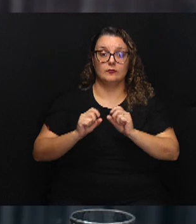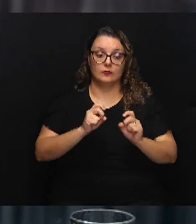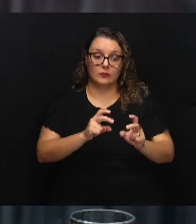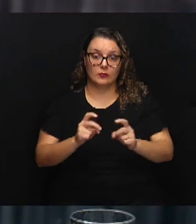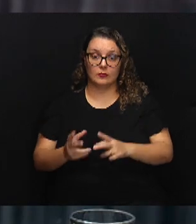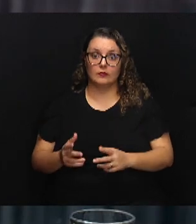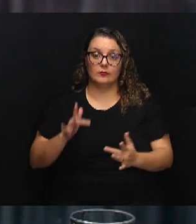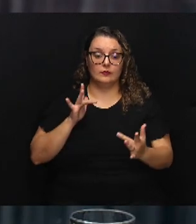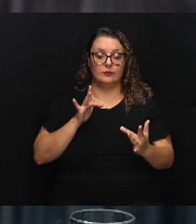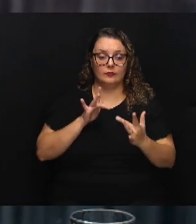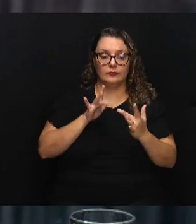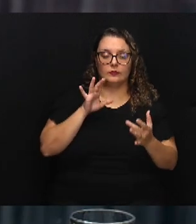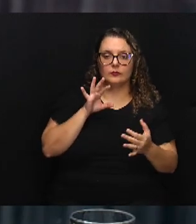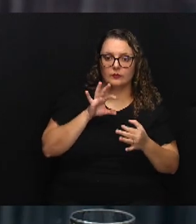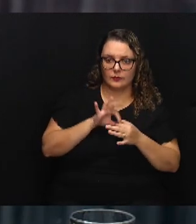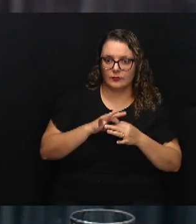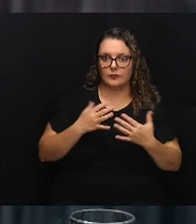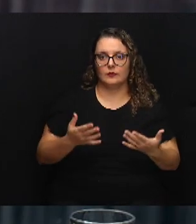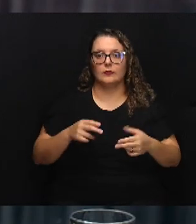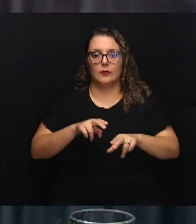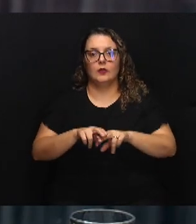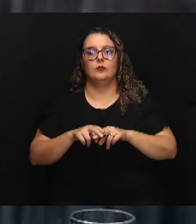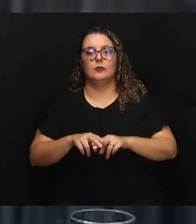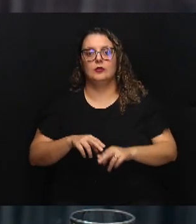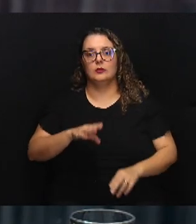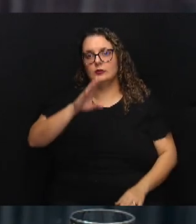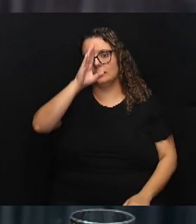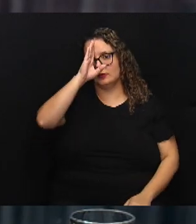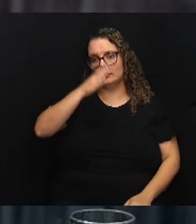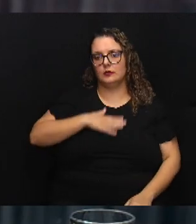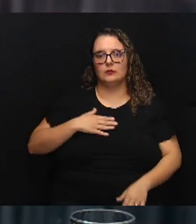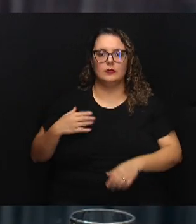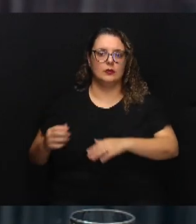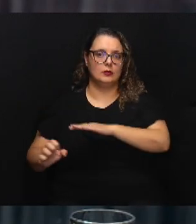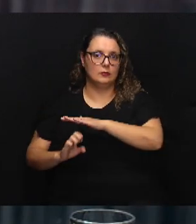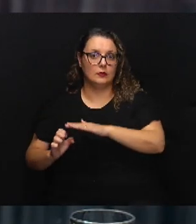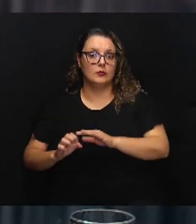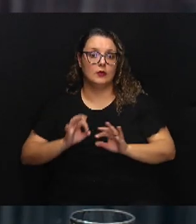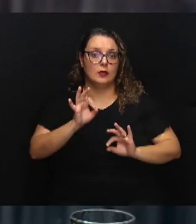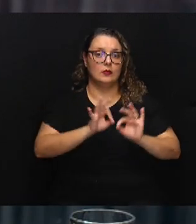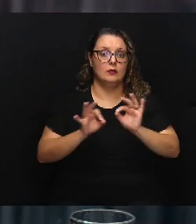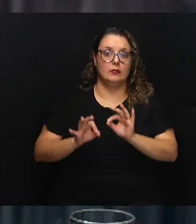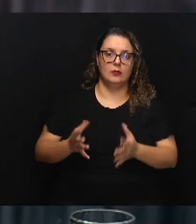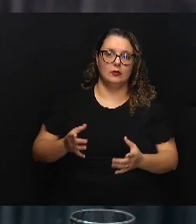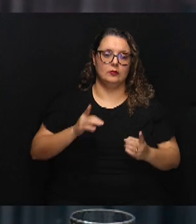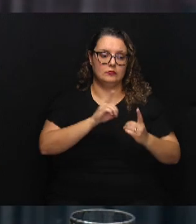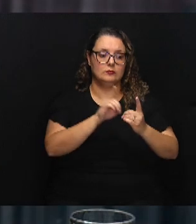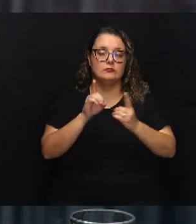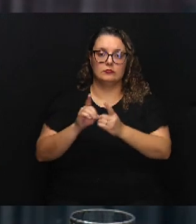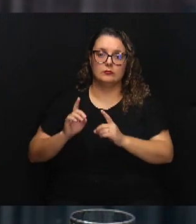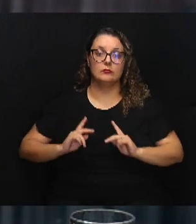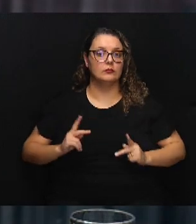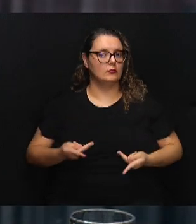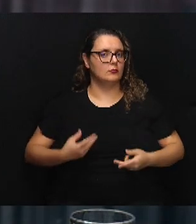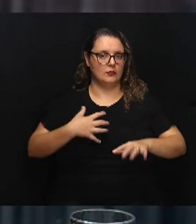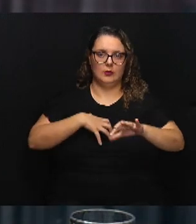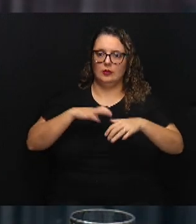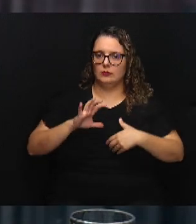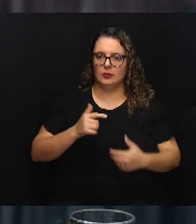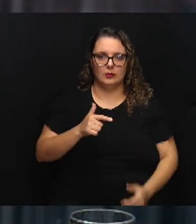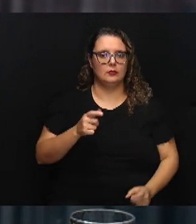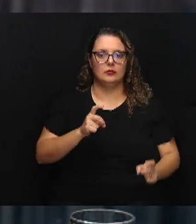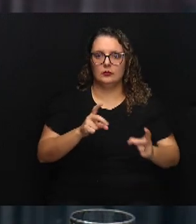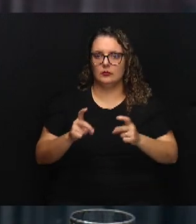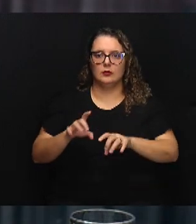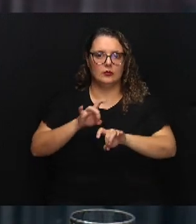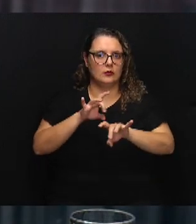se conecta, né? Por isso que a premissa da minha empresa é basicamente a gente ter uma humanização extrema no atendimento. Uhum. Hoje a gente não tem vendas online,